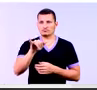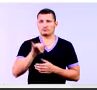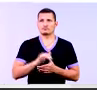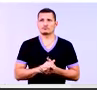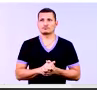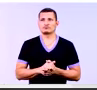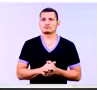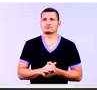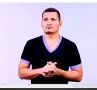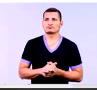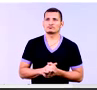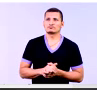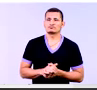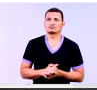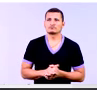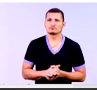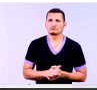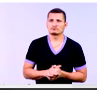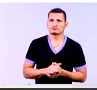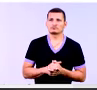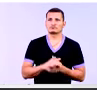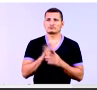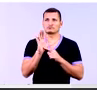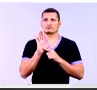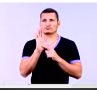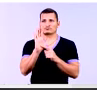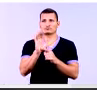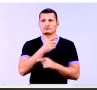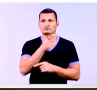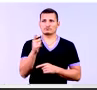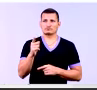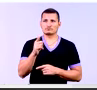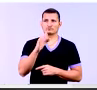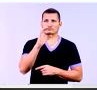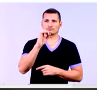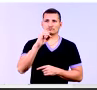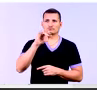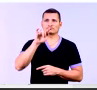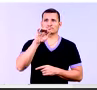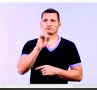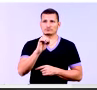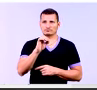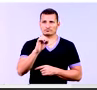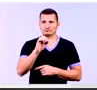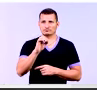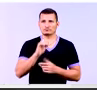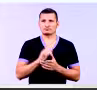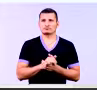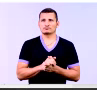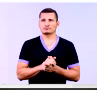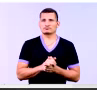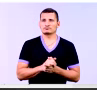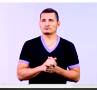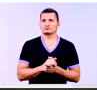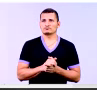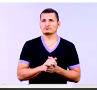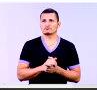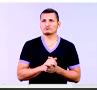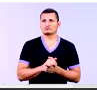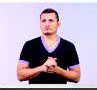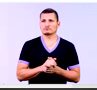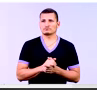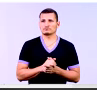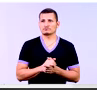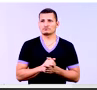Bom, eu quero mostrar para vocês o código-fonte da nossa aplicação.